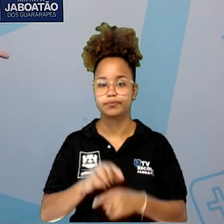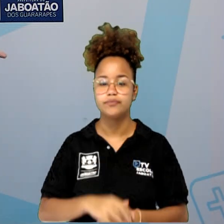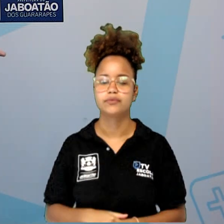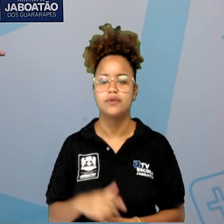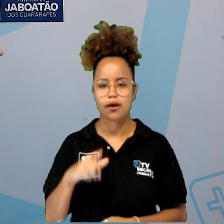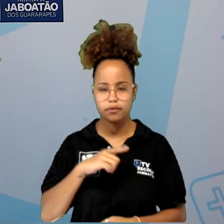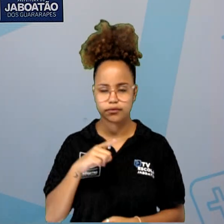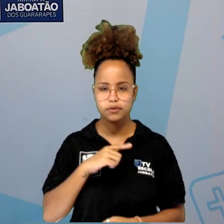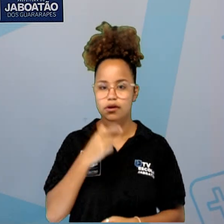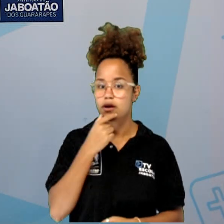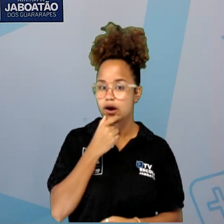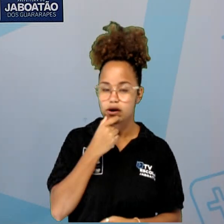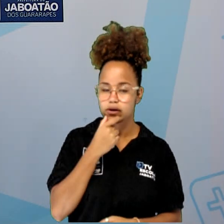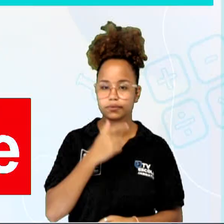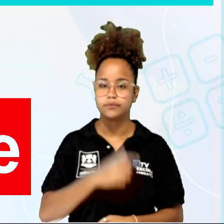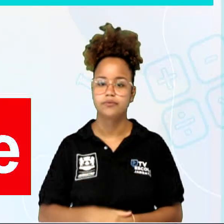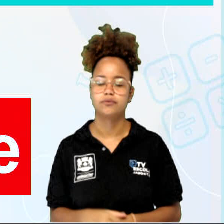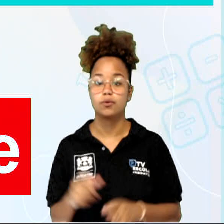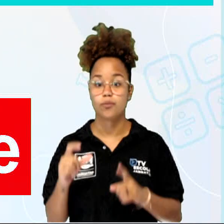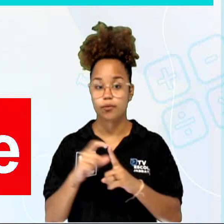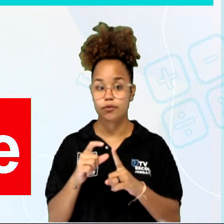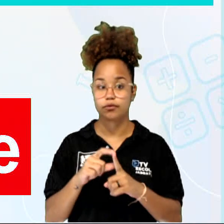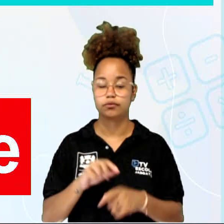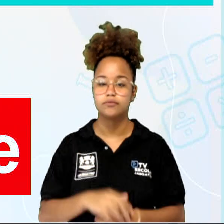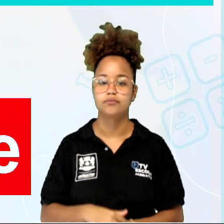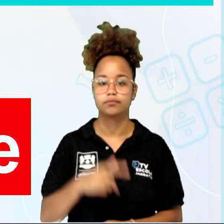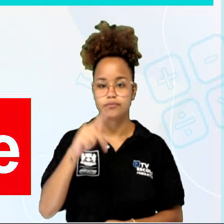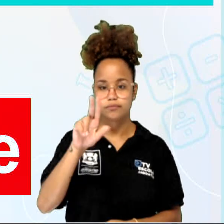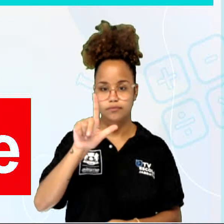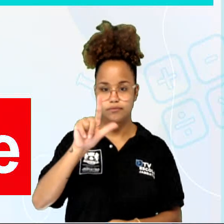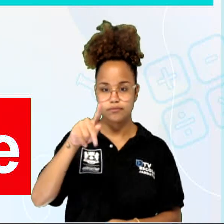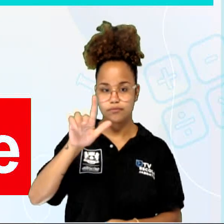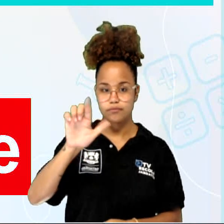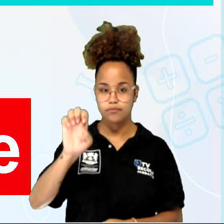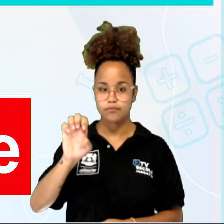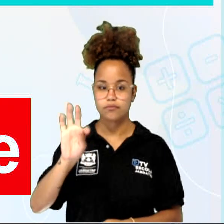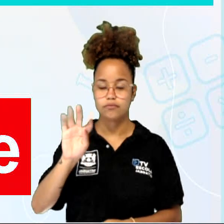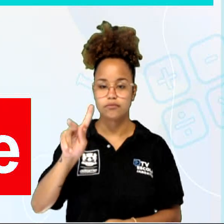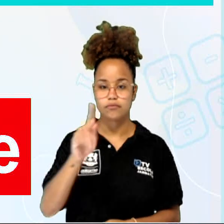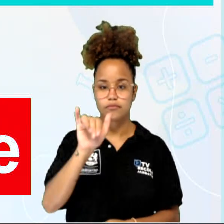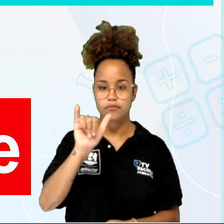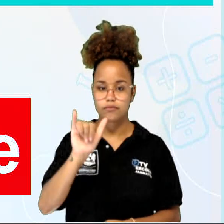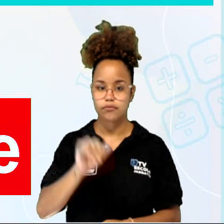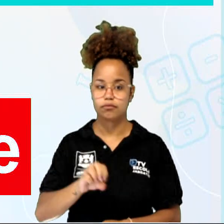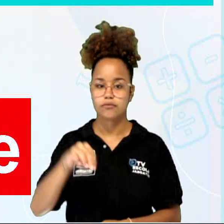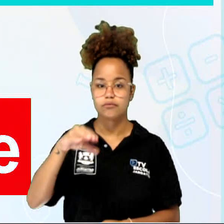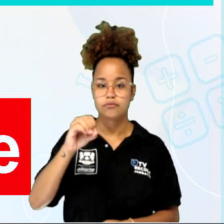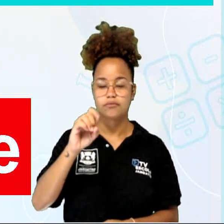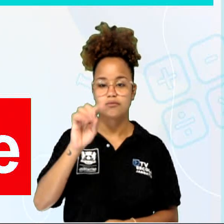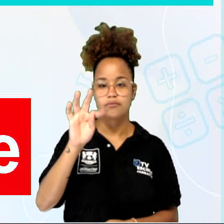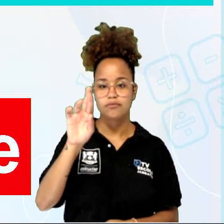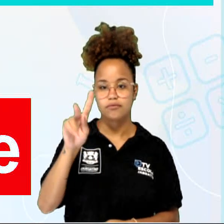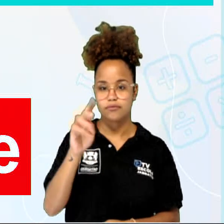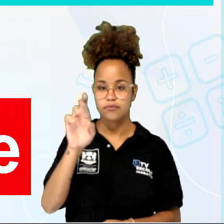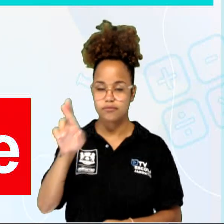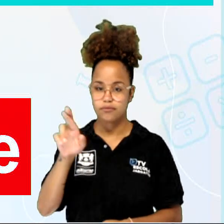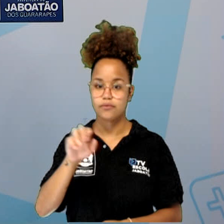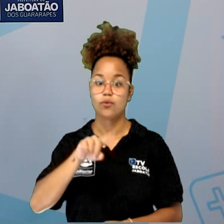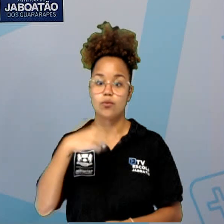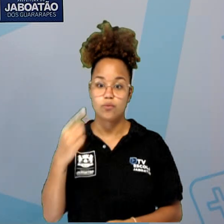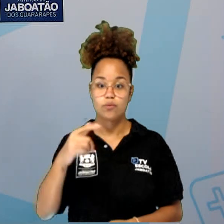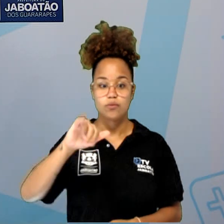em inglês. As palavras foram purple, they, mother, Japanese